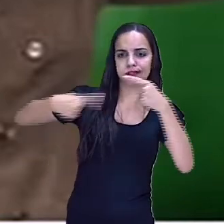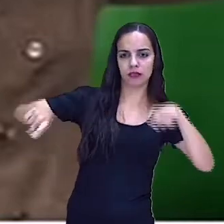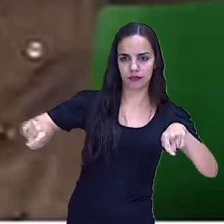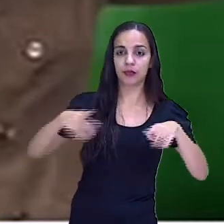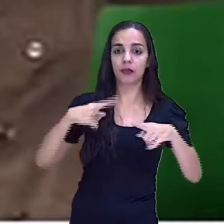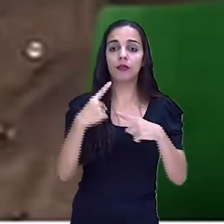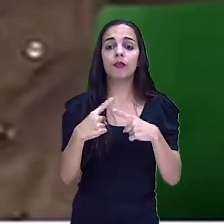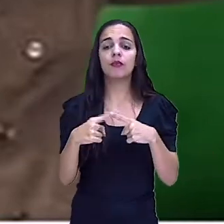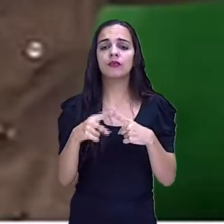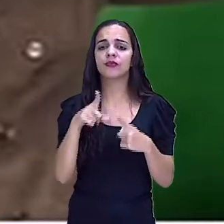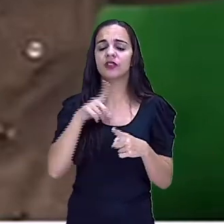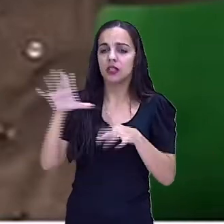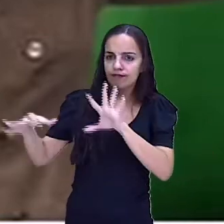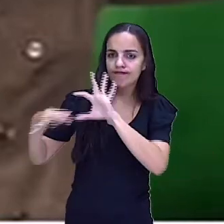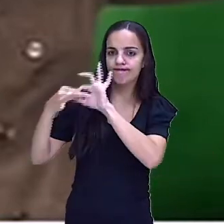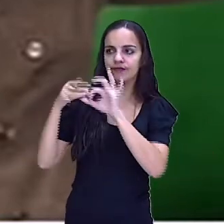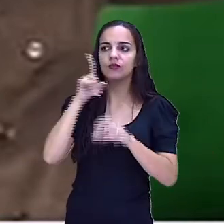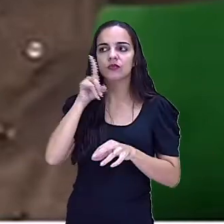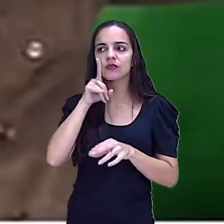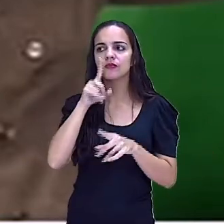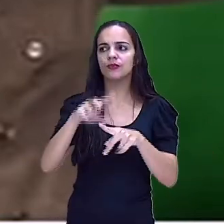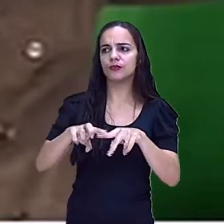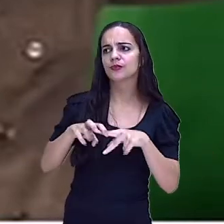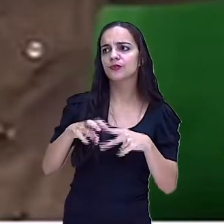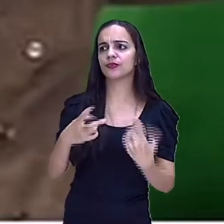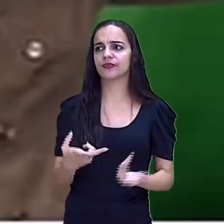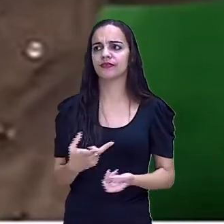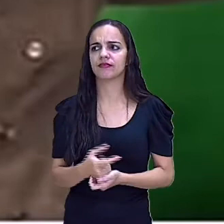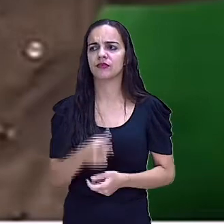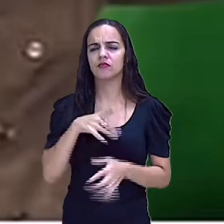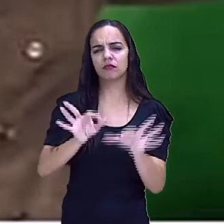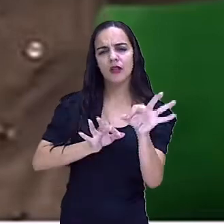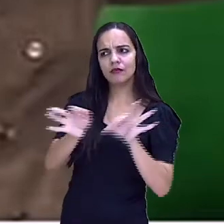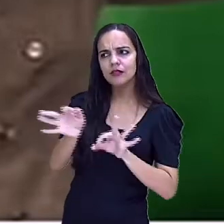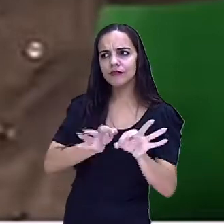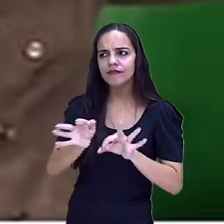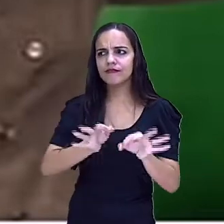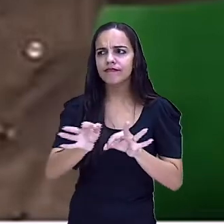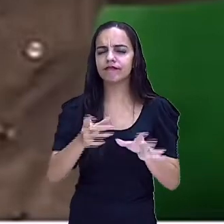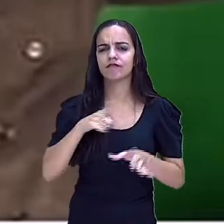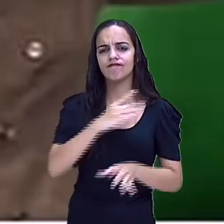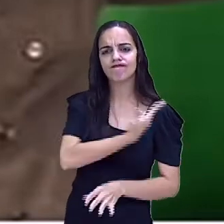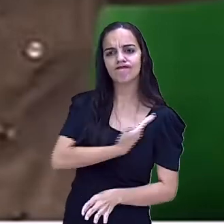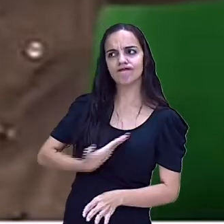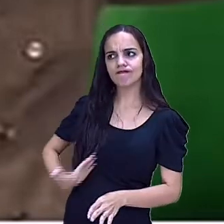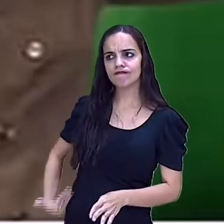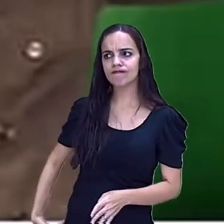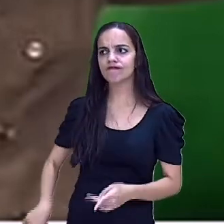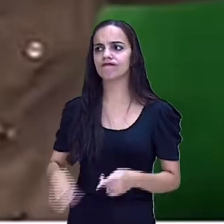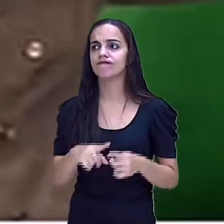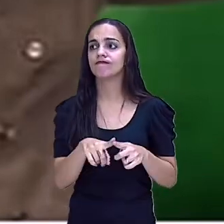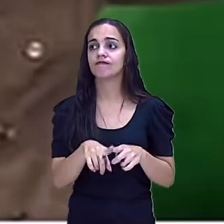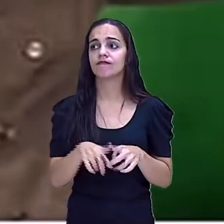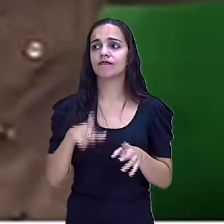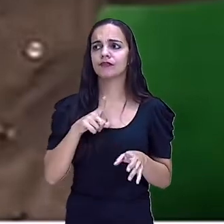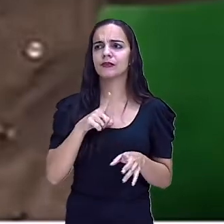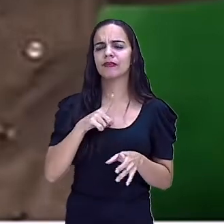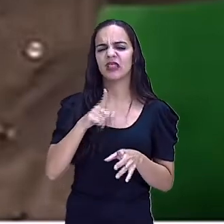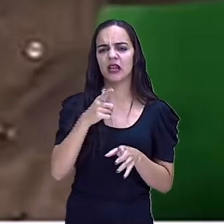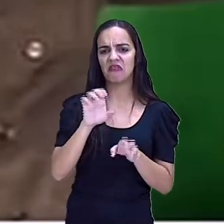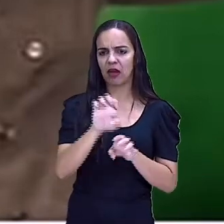passou a perseguir fortemente sindicatos, organizações de trabalhadores e partidos de